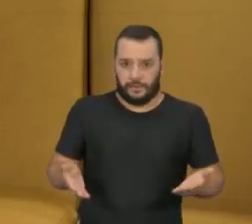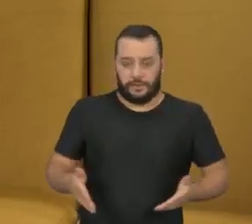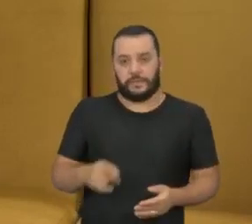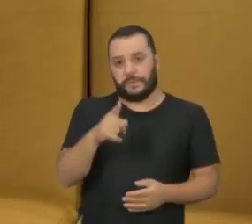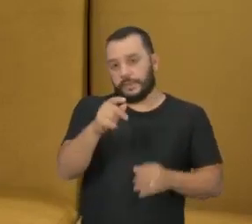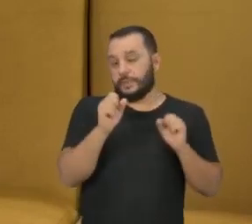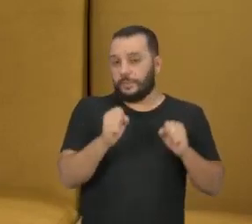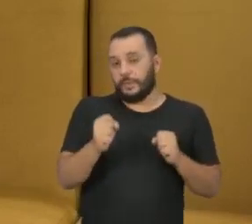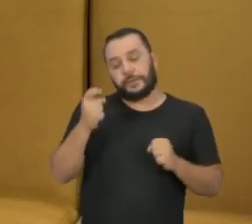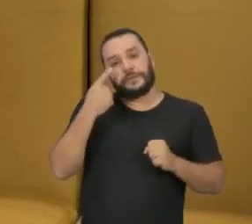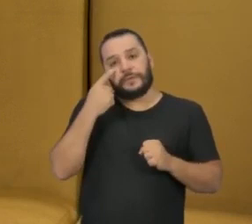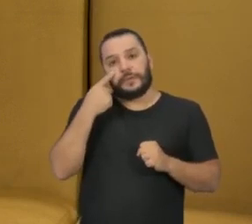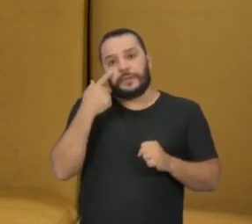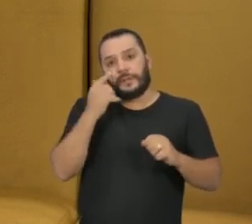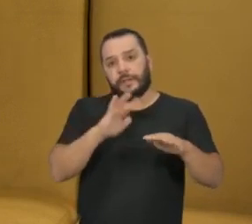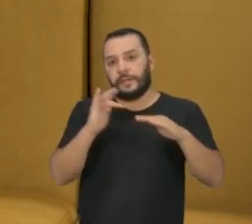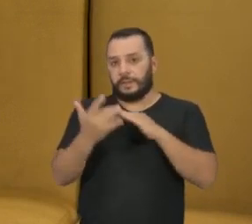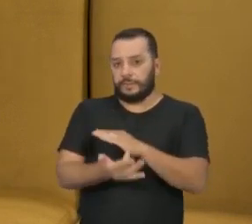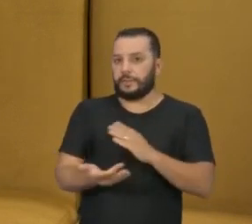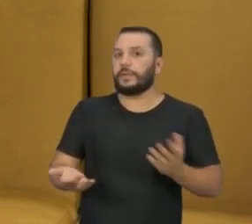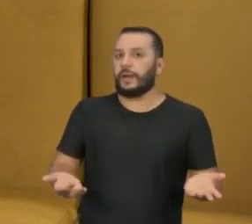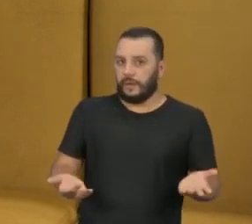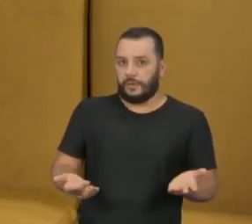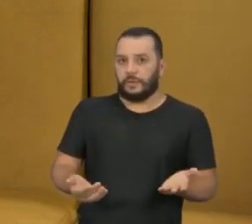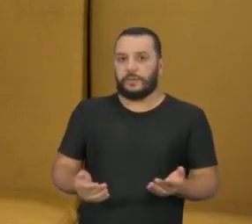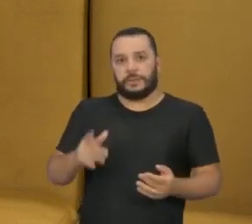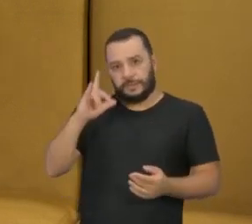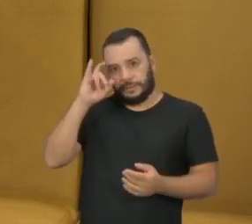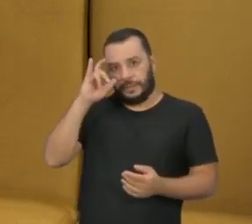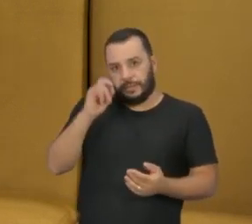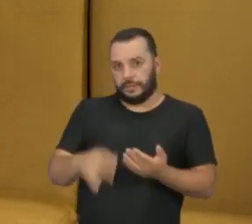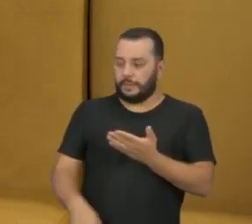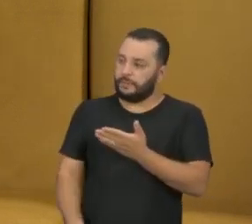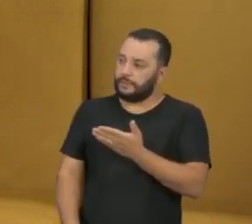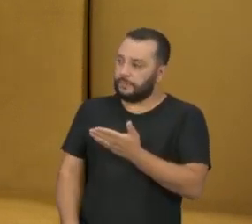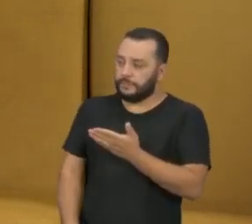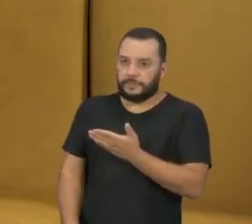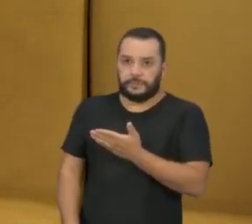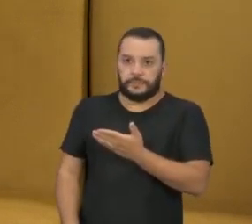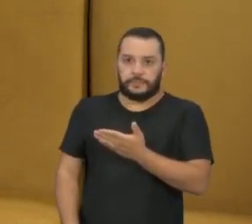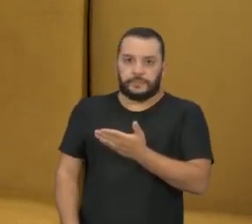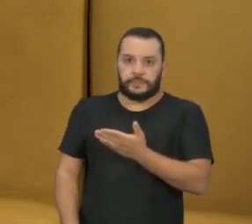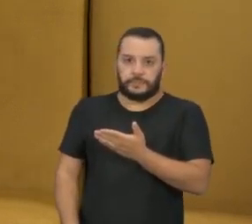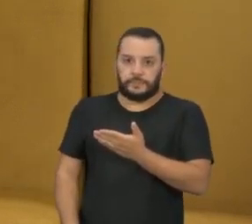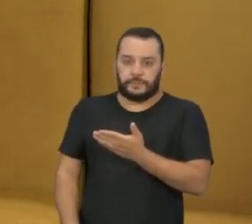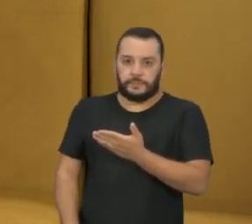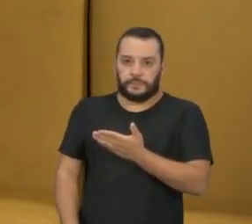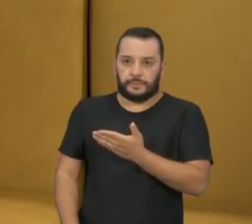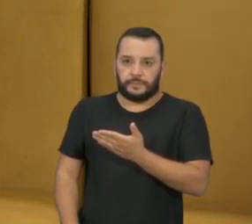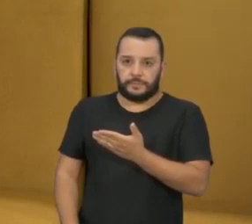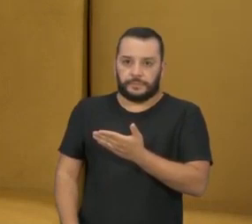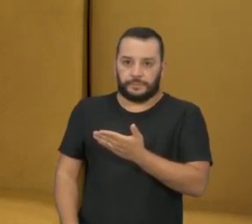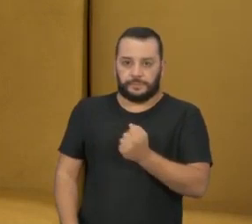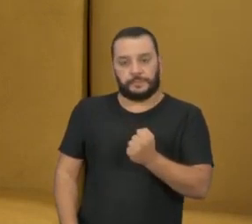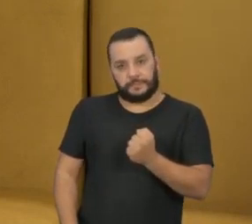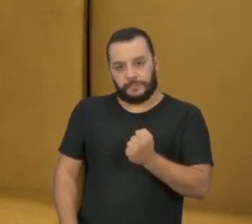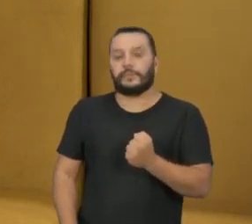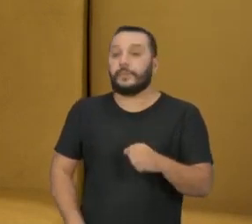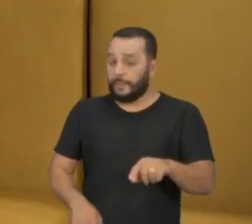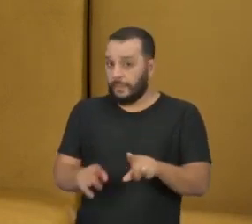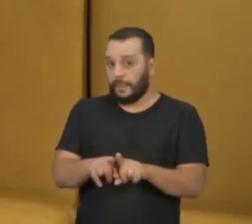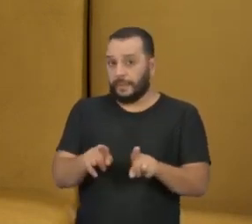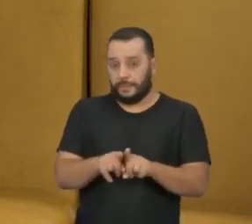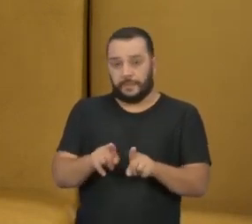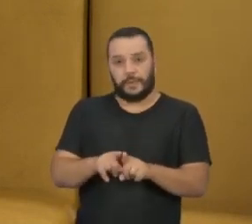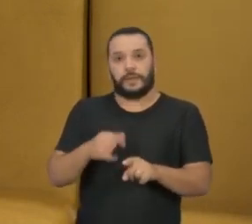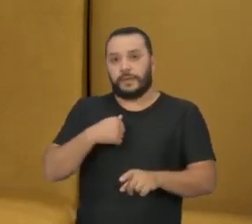continuar nos acompanhando pelas redes sociais. Você já sabe, né? A gente está no Instagram, @jornalismo TV Cultura ou